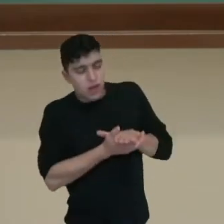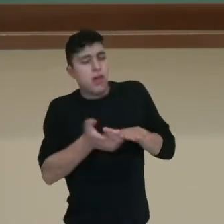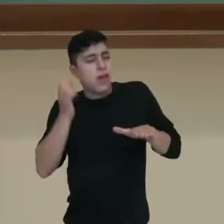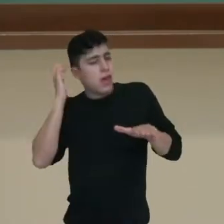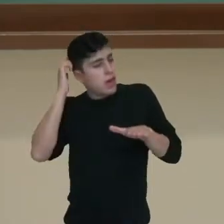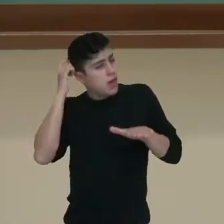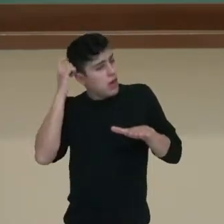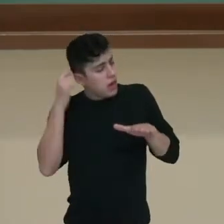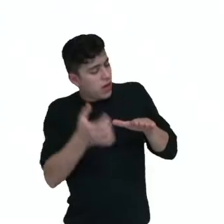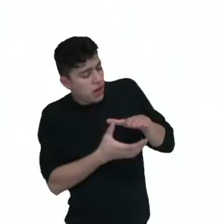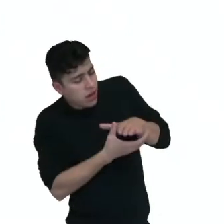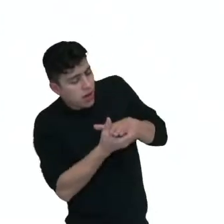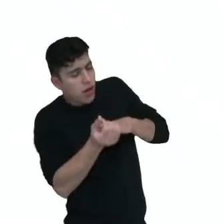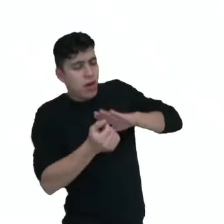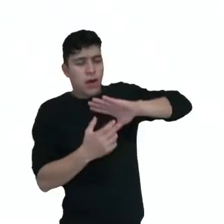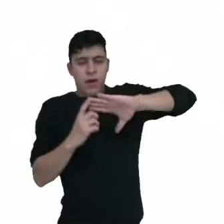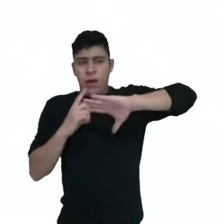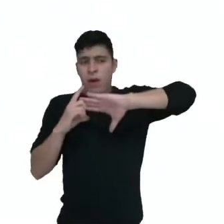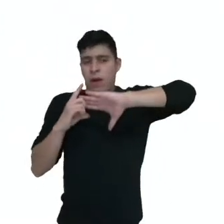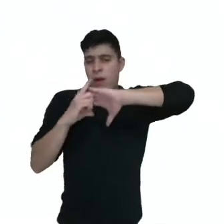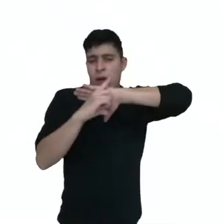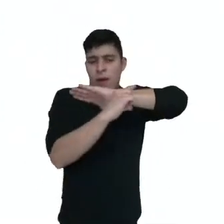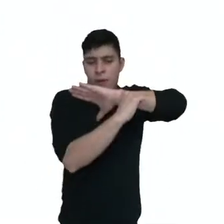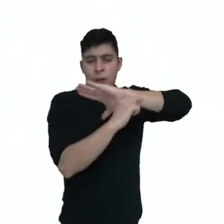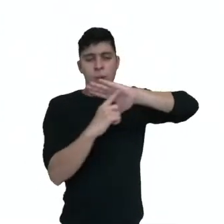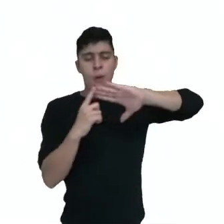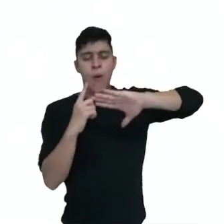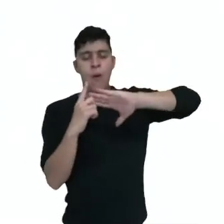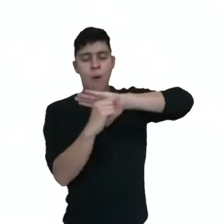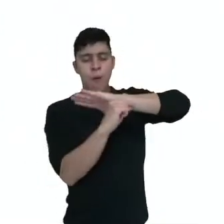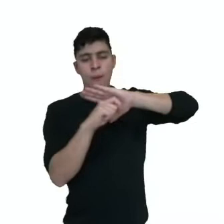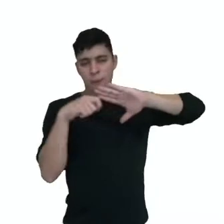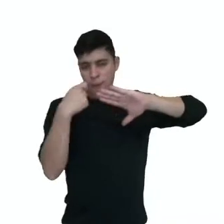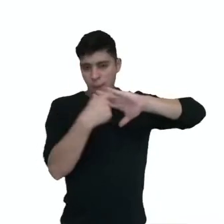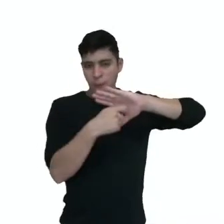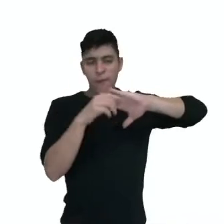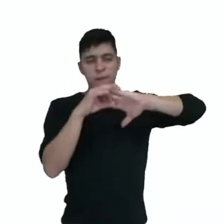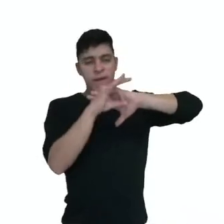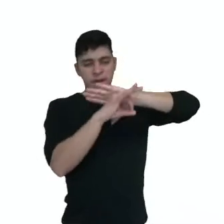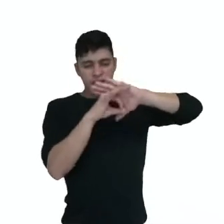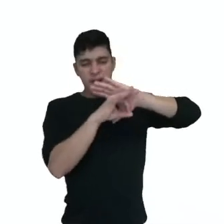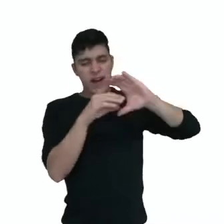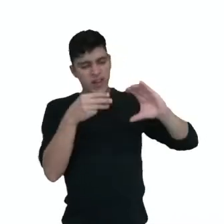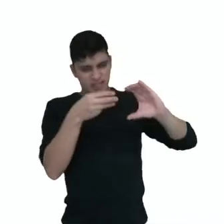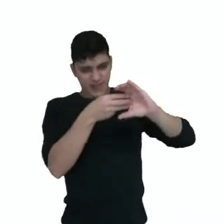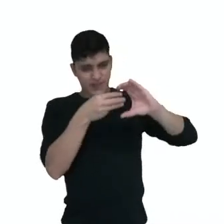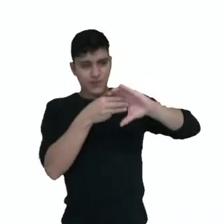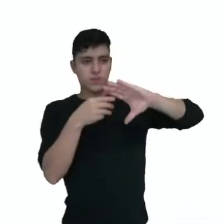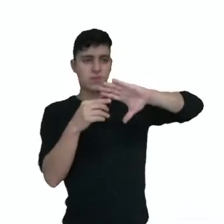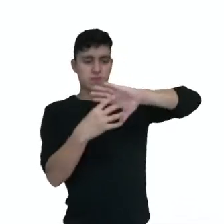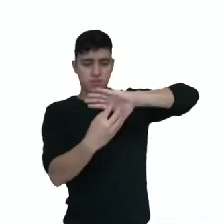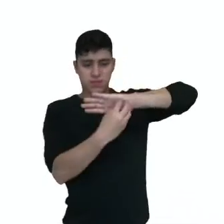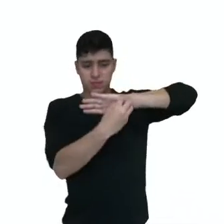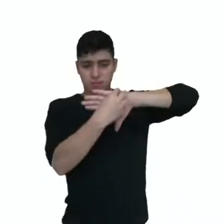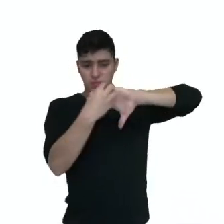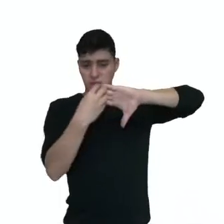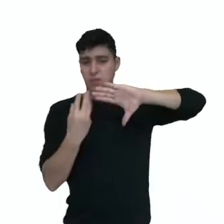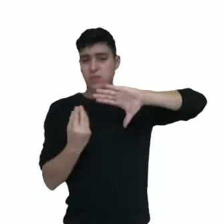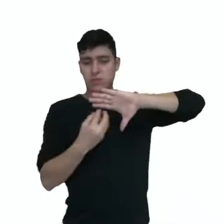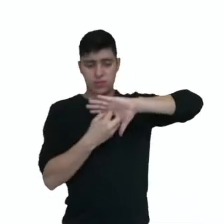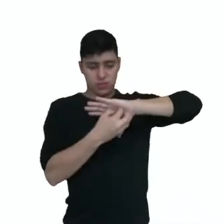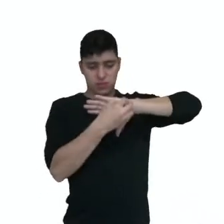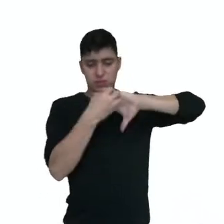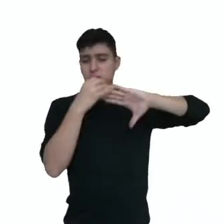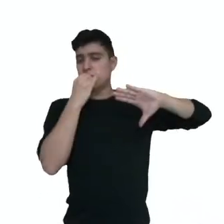justamente esse formato, de corpo, tá? Então, ele é uma célula, uma única célula que tem várias estruturas internas, tá? Então,